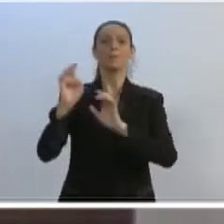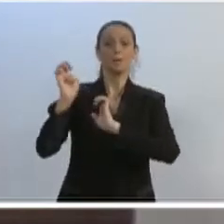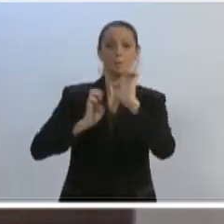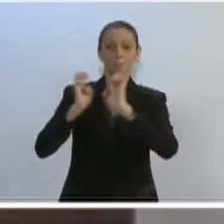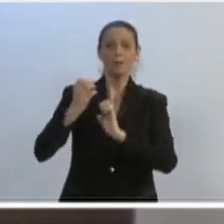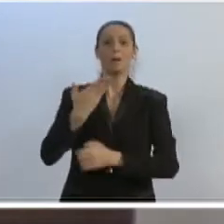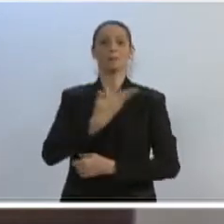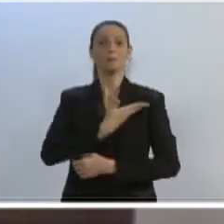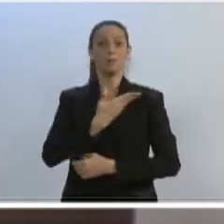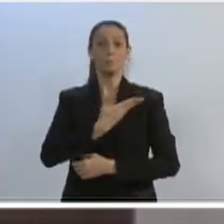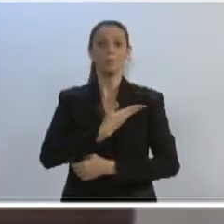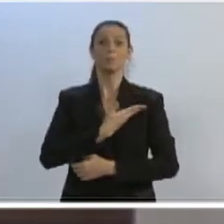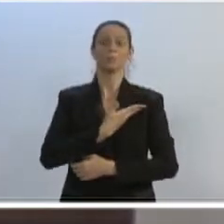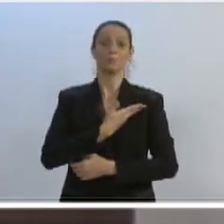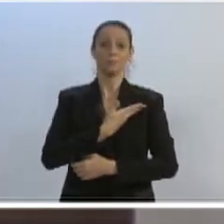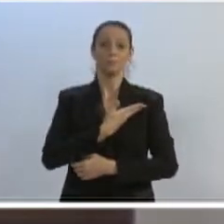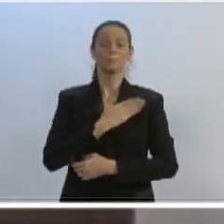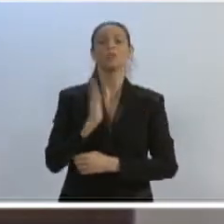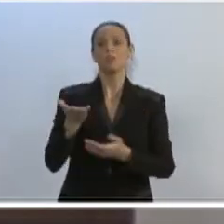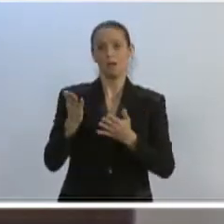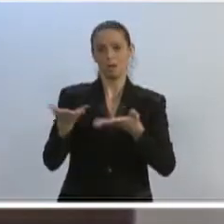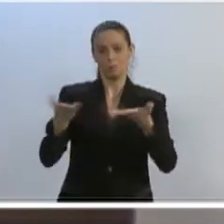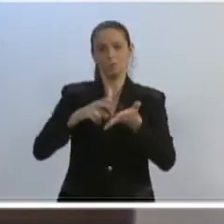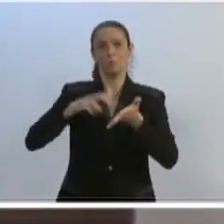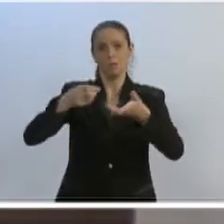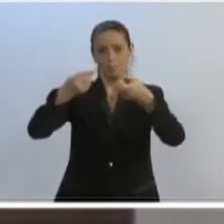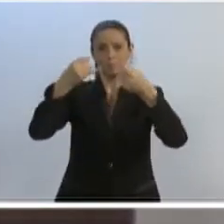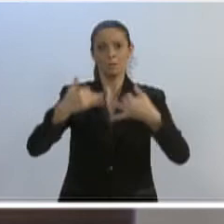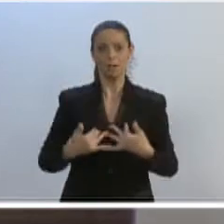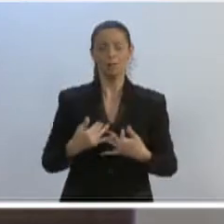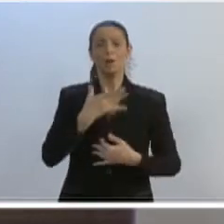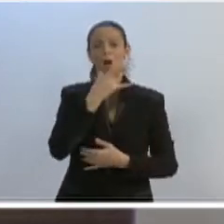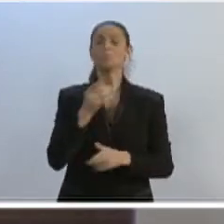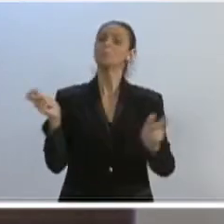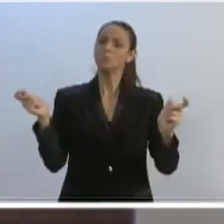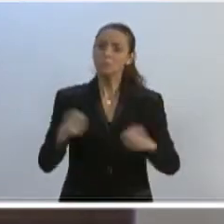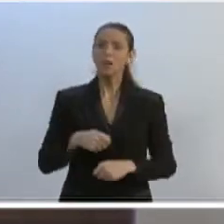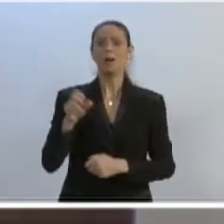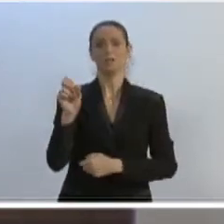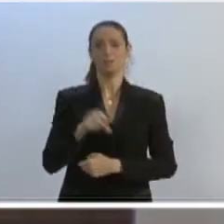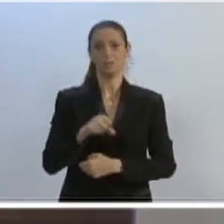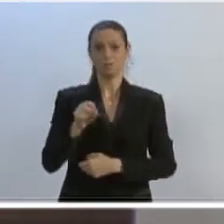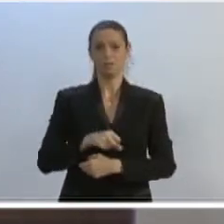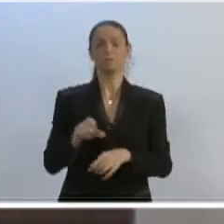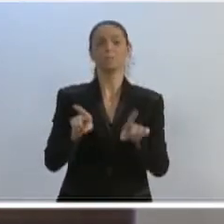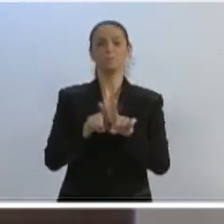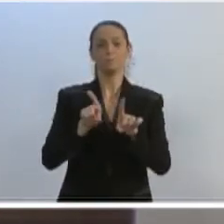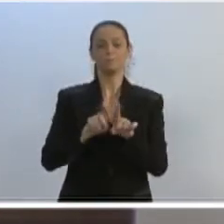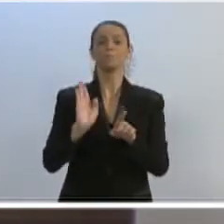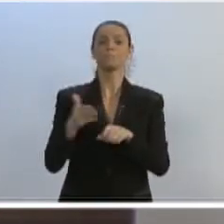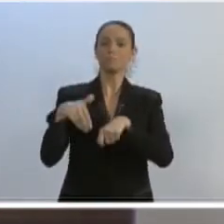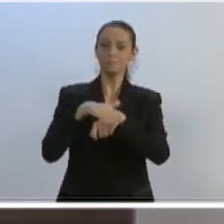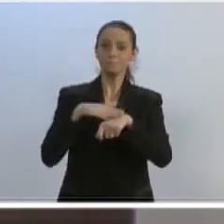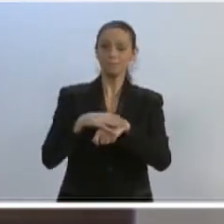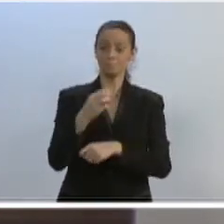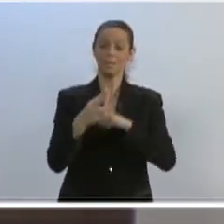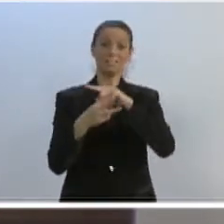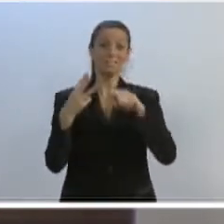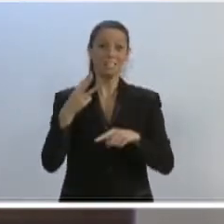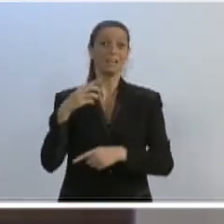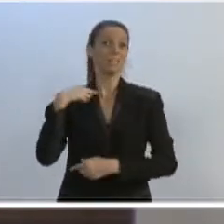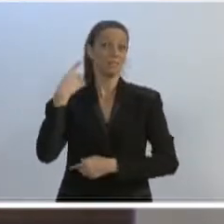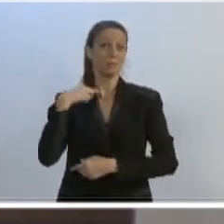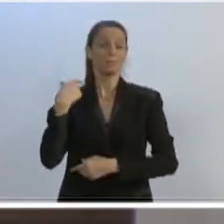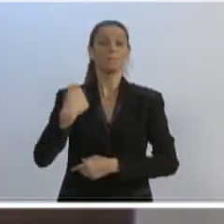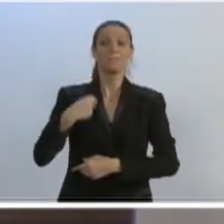amigos segundo relataram então eu acho que tem viabilidade até hoje só sei que os três deputados nelson buscar também